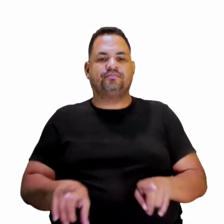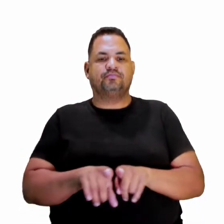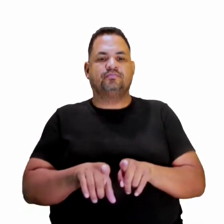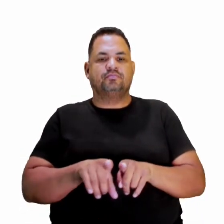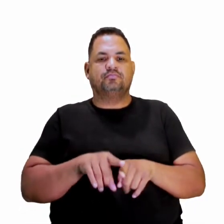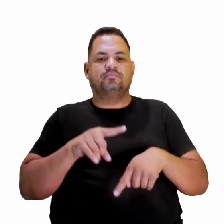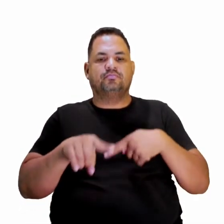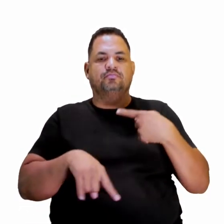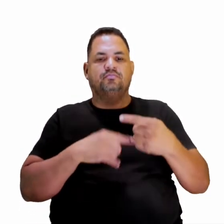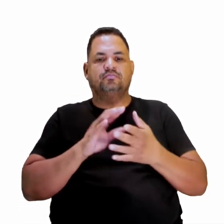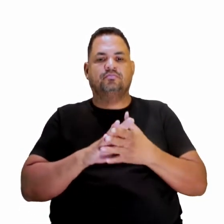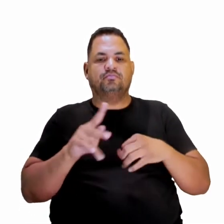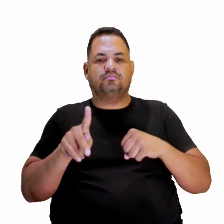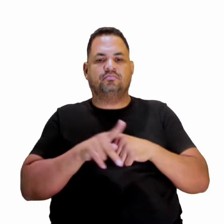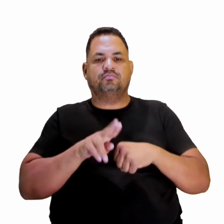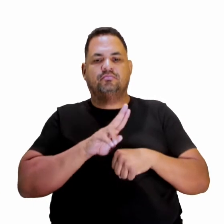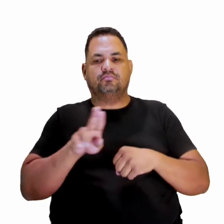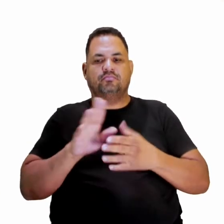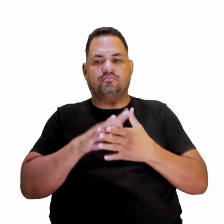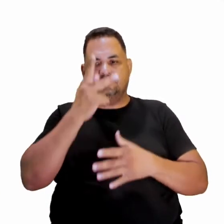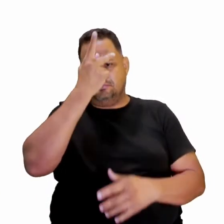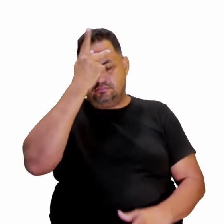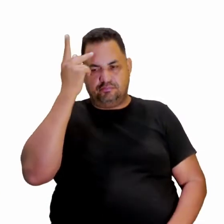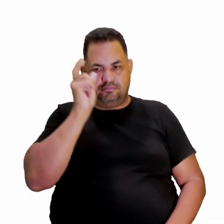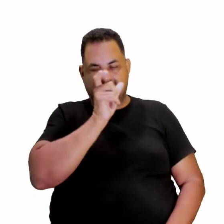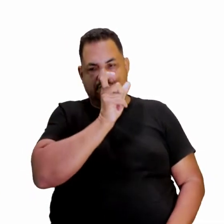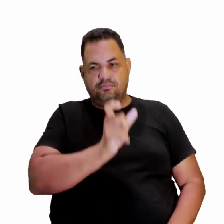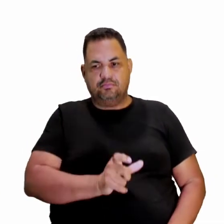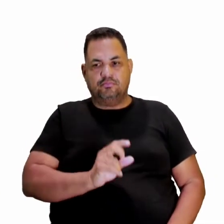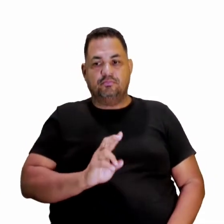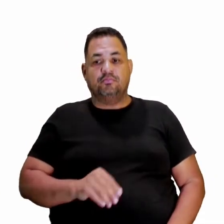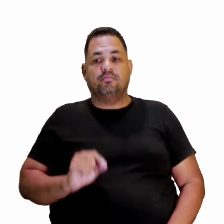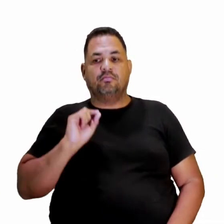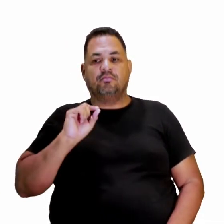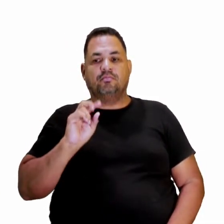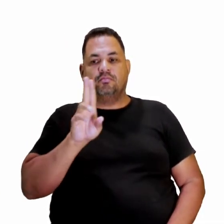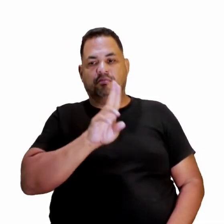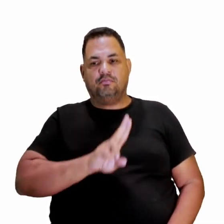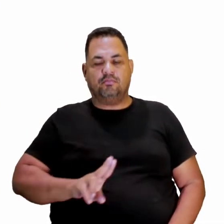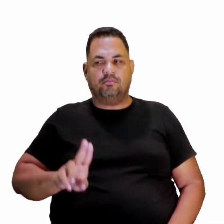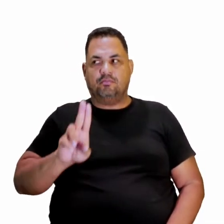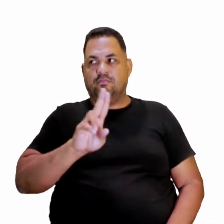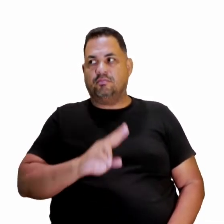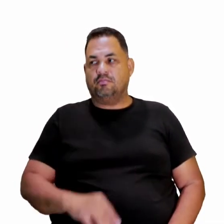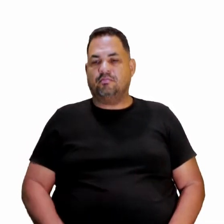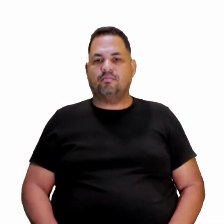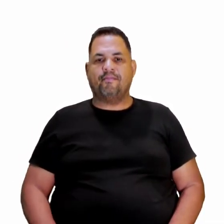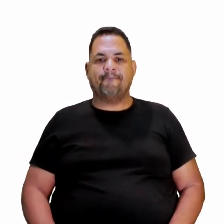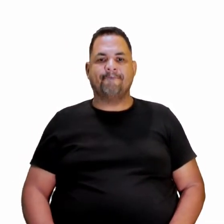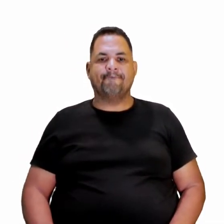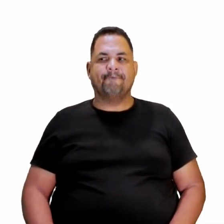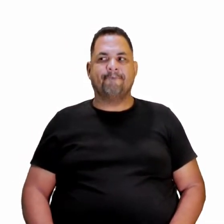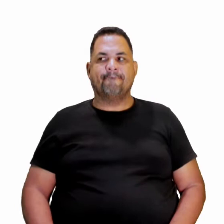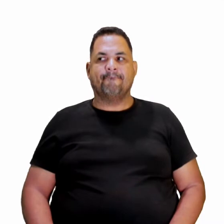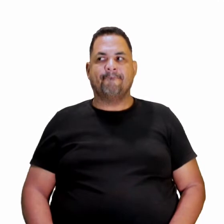também depois do pronome pessoal ou do sujeito qualquer que você vai usar. Muito bem?